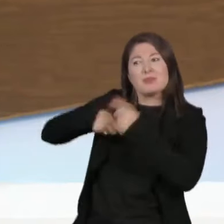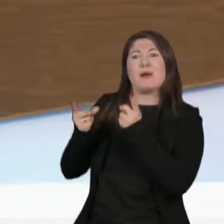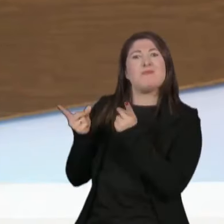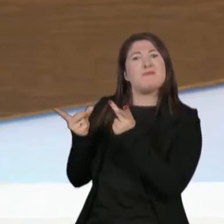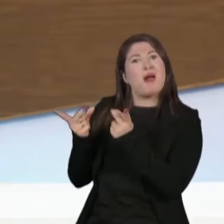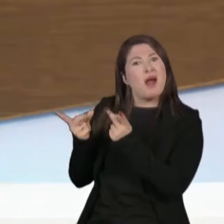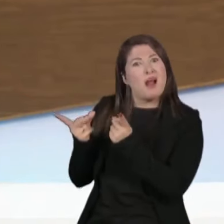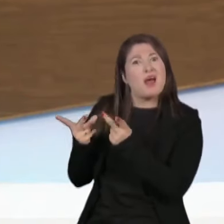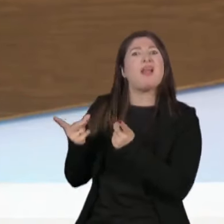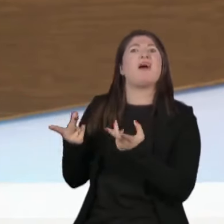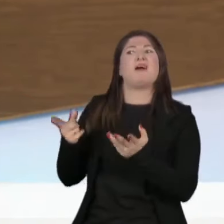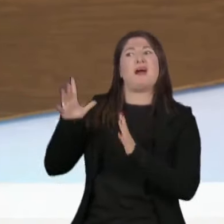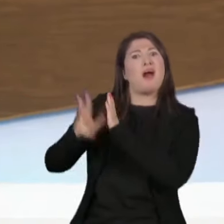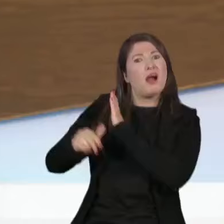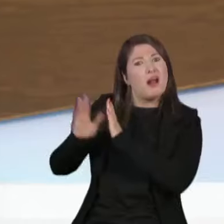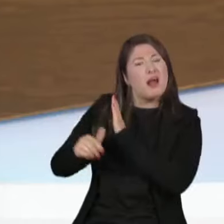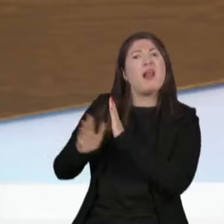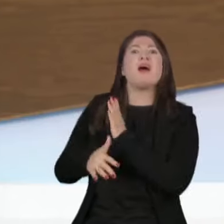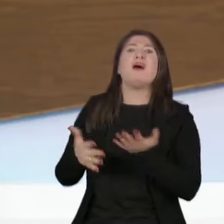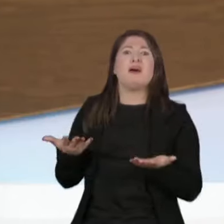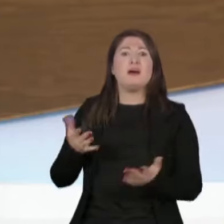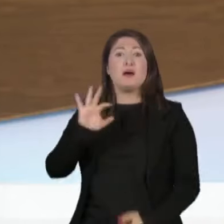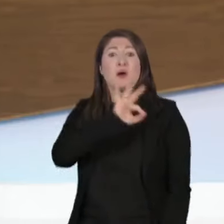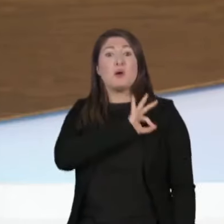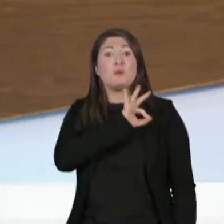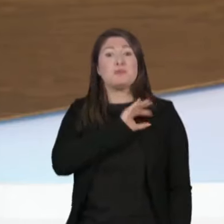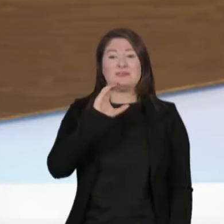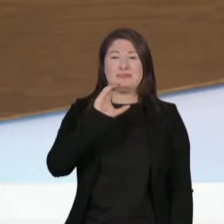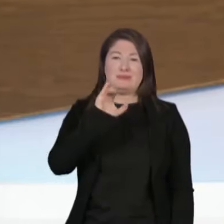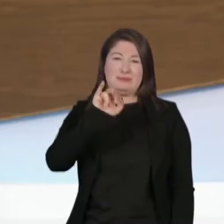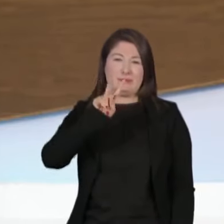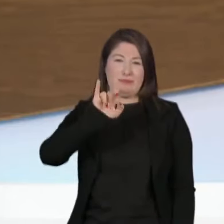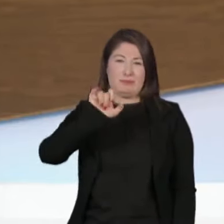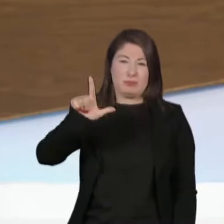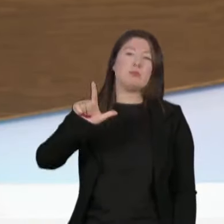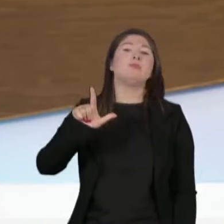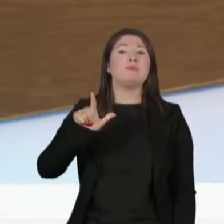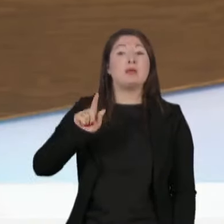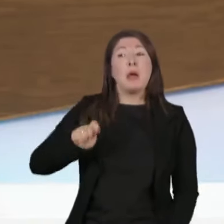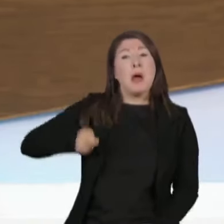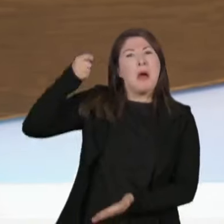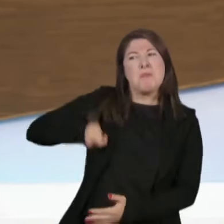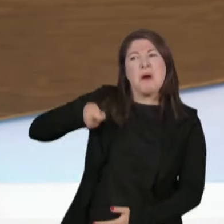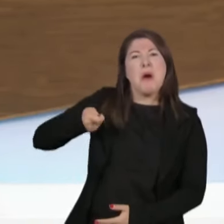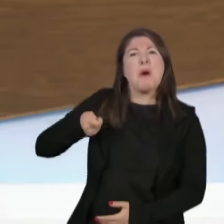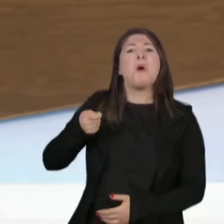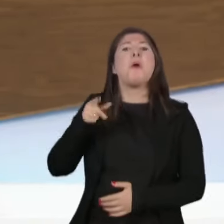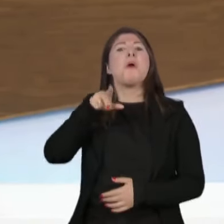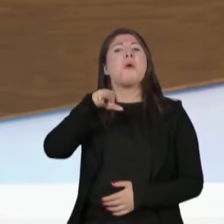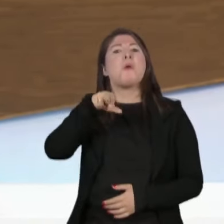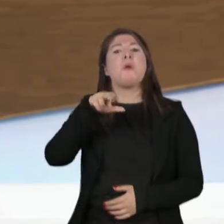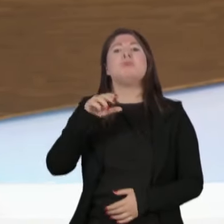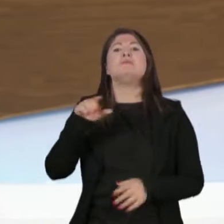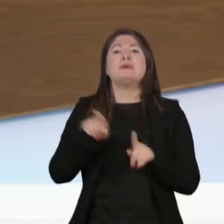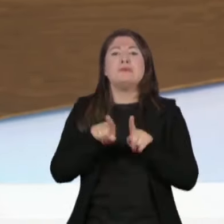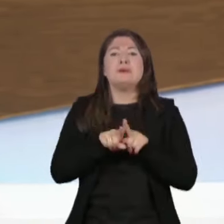problema é muito maior, né? Uma operação da Polícia Civil nas últimas semanas mostrou que até guardas da GCM estavam participando